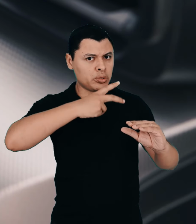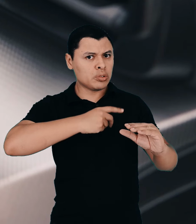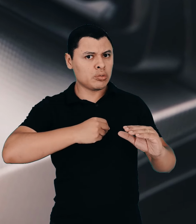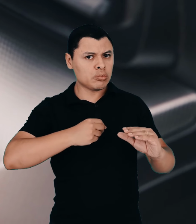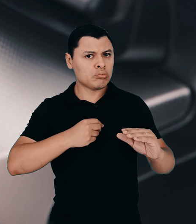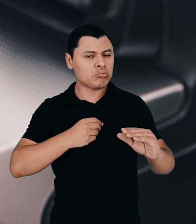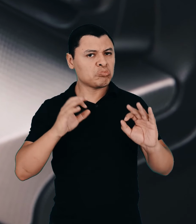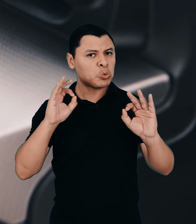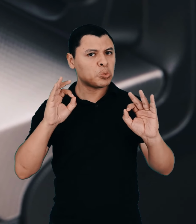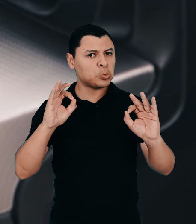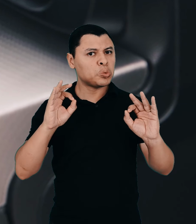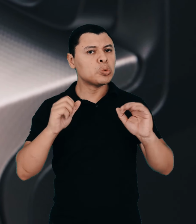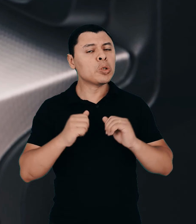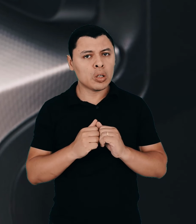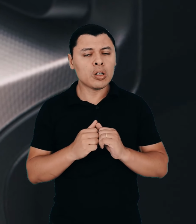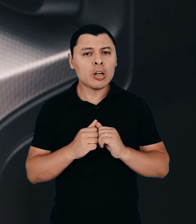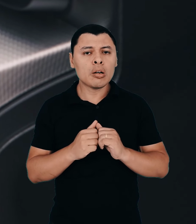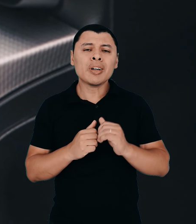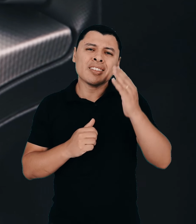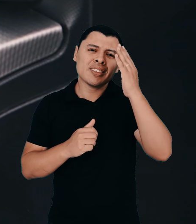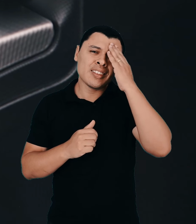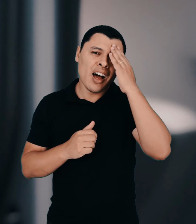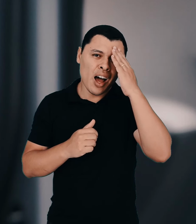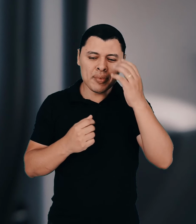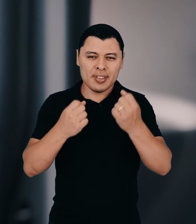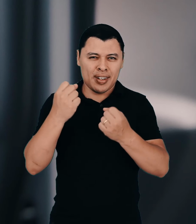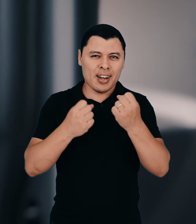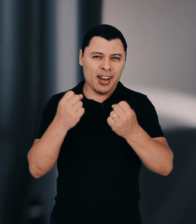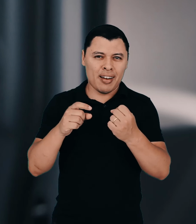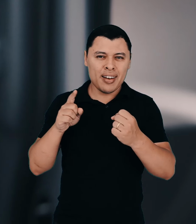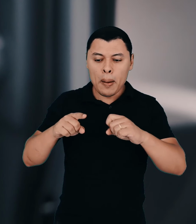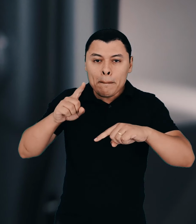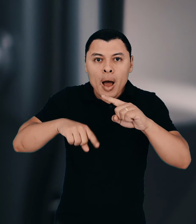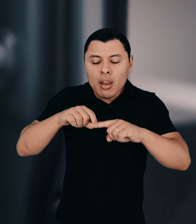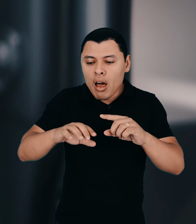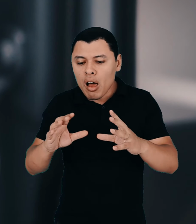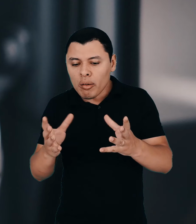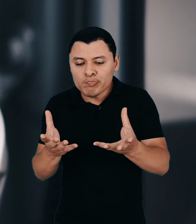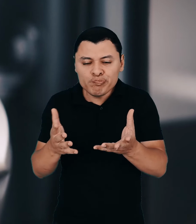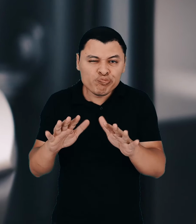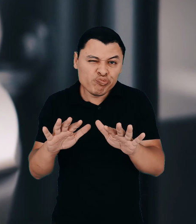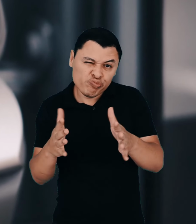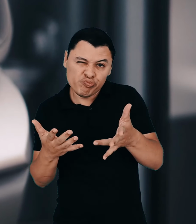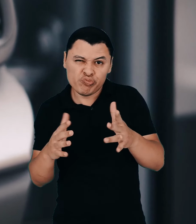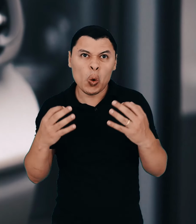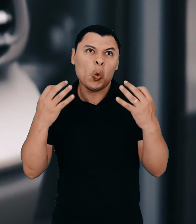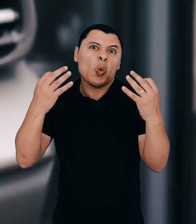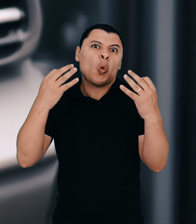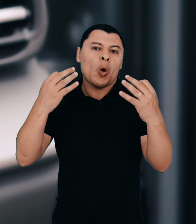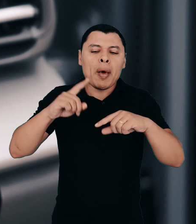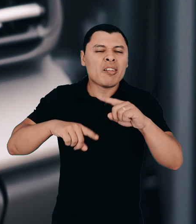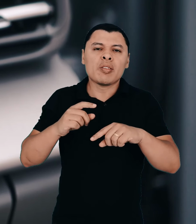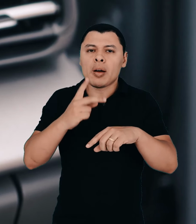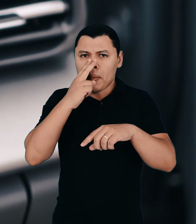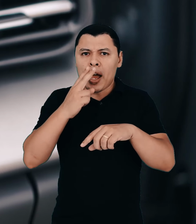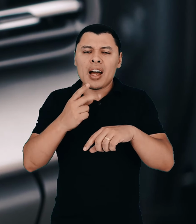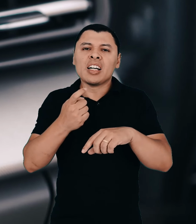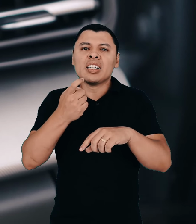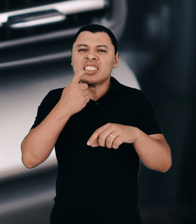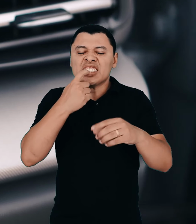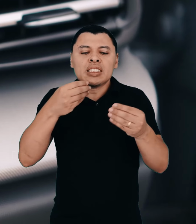elegante. Agora, como todos os veículos dessa categoria, em termos de materiais, a gente tem uma modéstia aqui, né? Então, são todos plásticos duros,